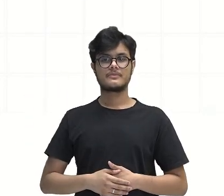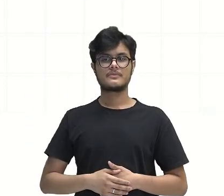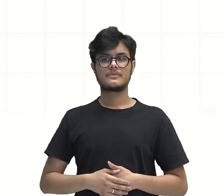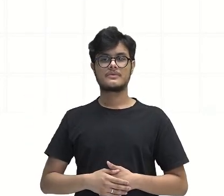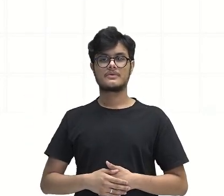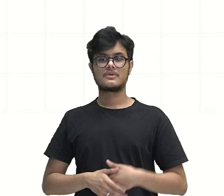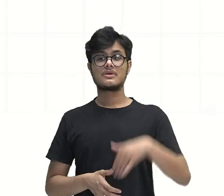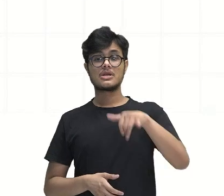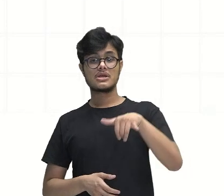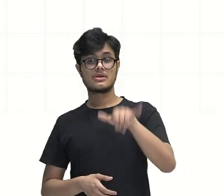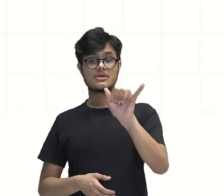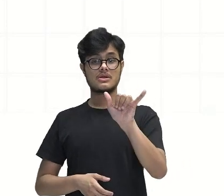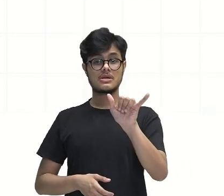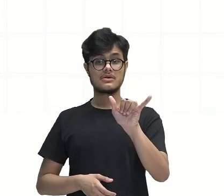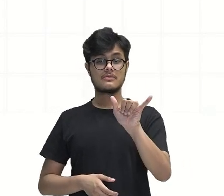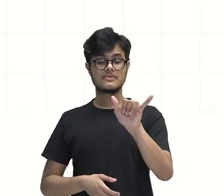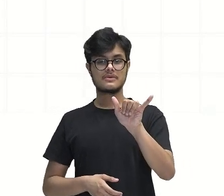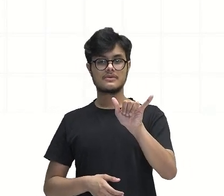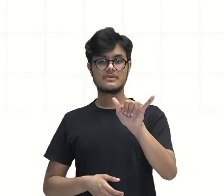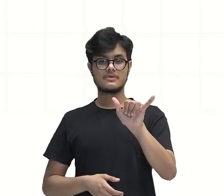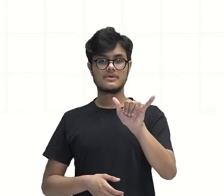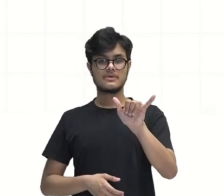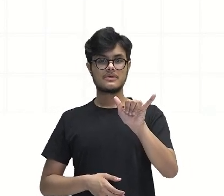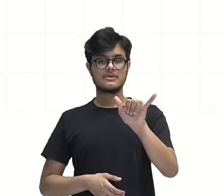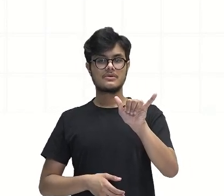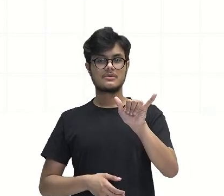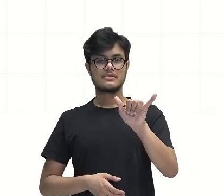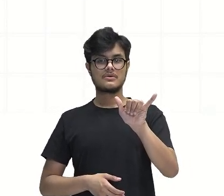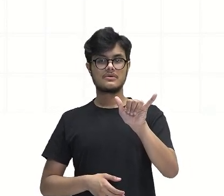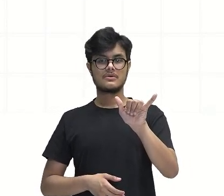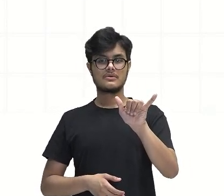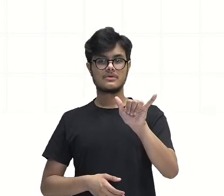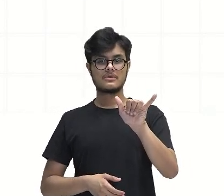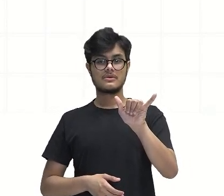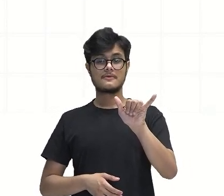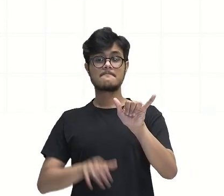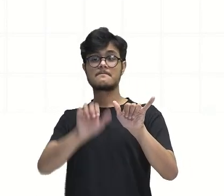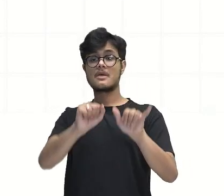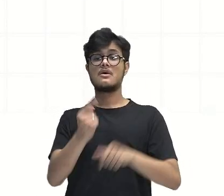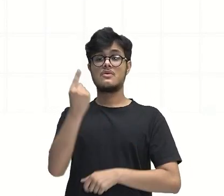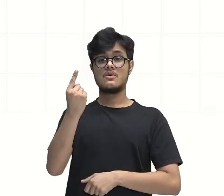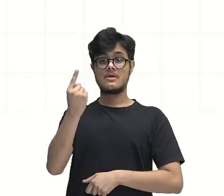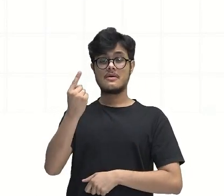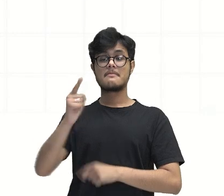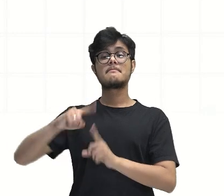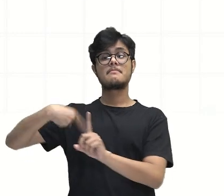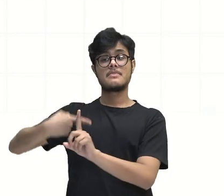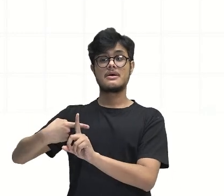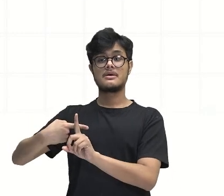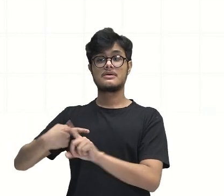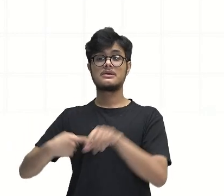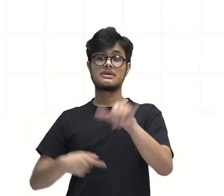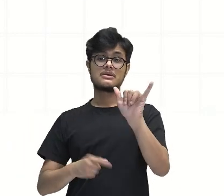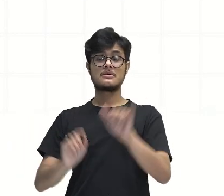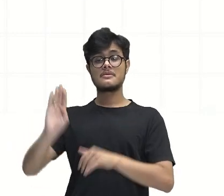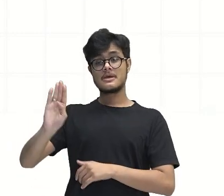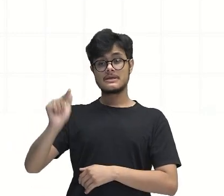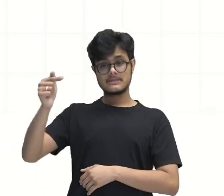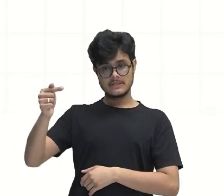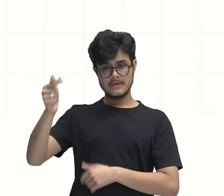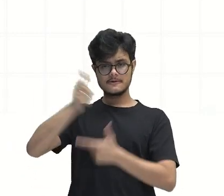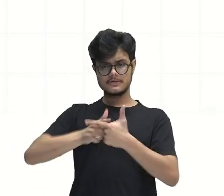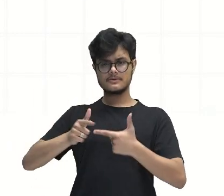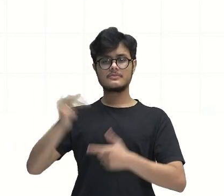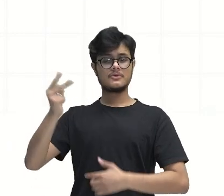eu vou somar os y. YA é 1, mais o YB, 7, dividido